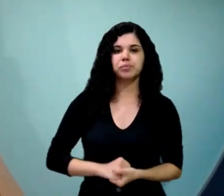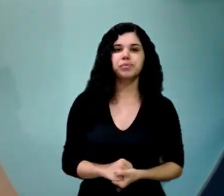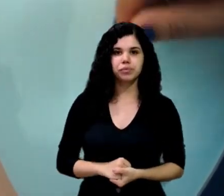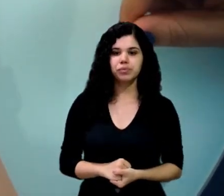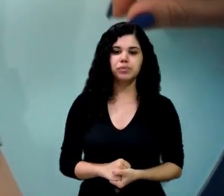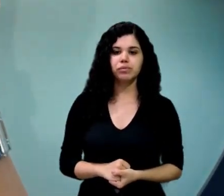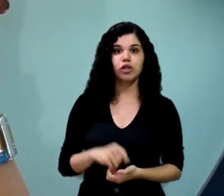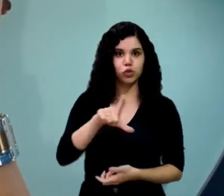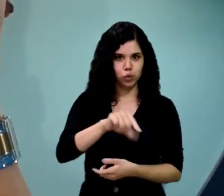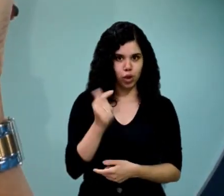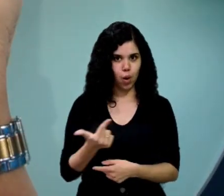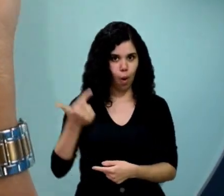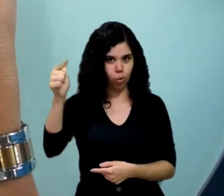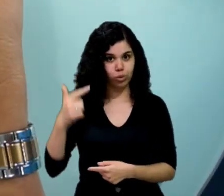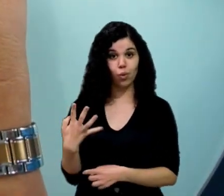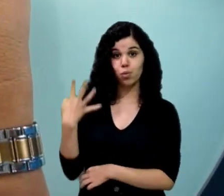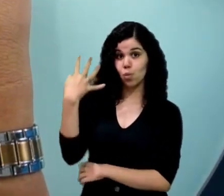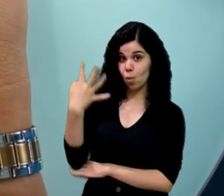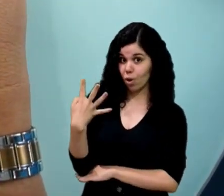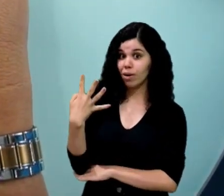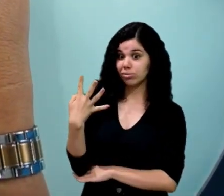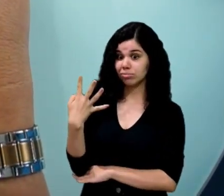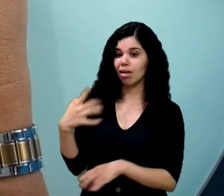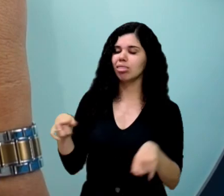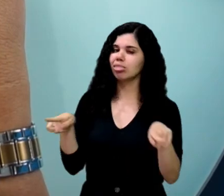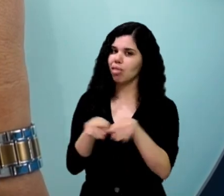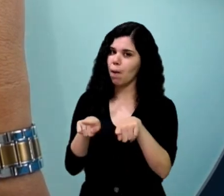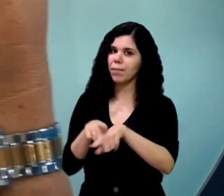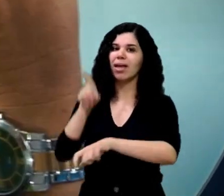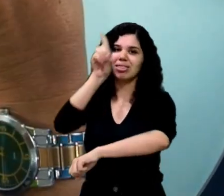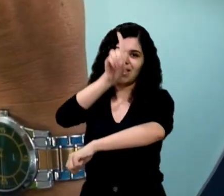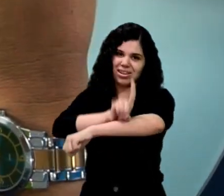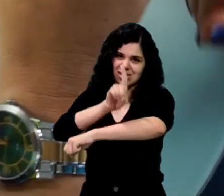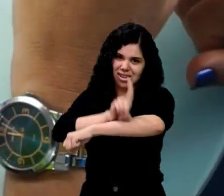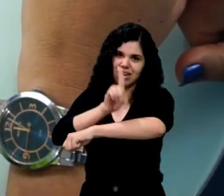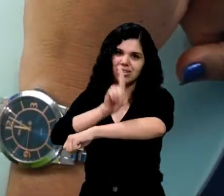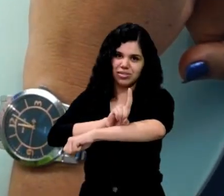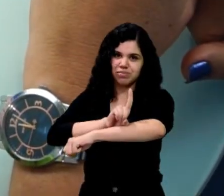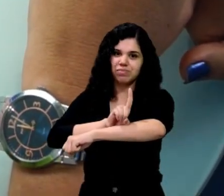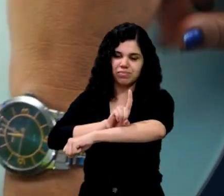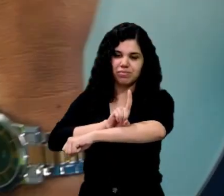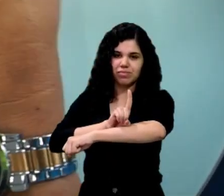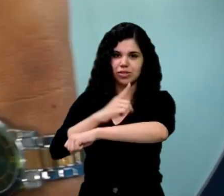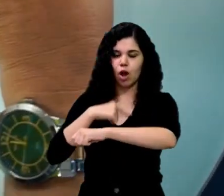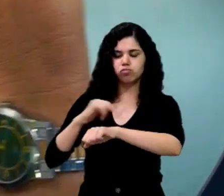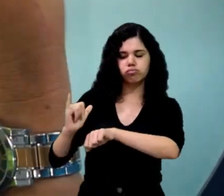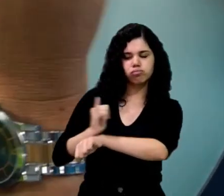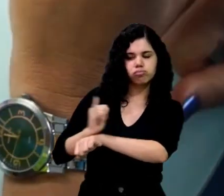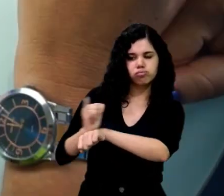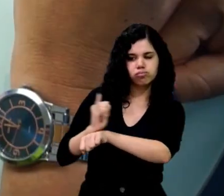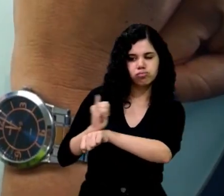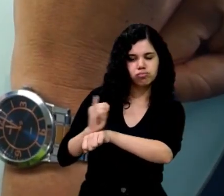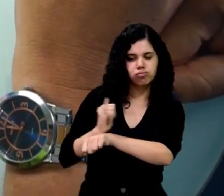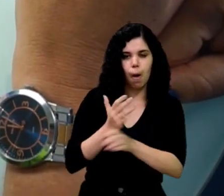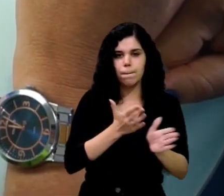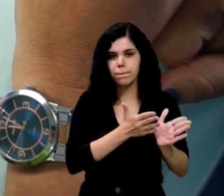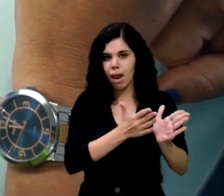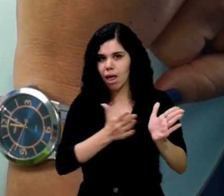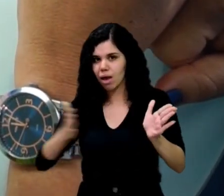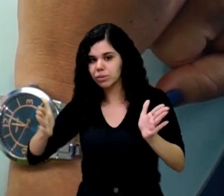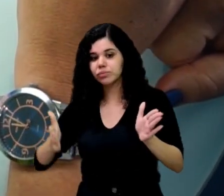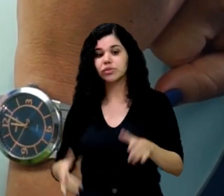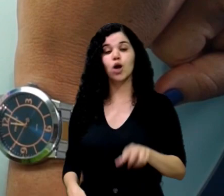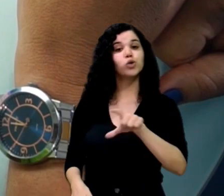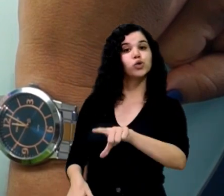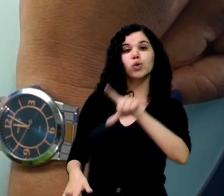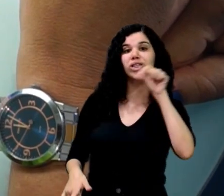um. 4. Vou também colocar na dezena, tá? Tô seguindo aqui a minha estratégia pelo valor do número. Agora eu peguei